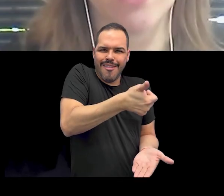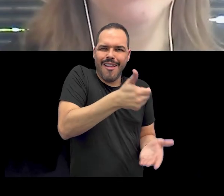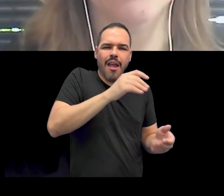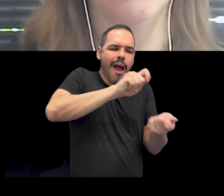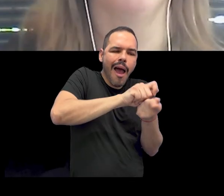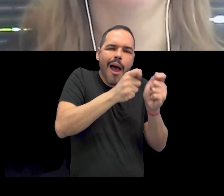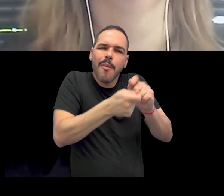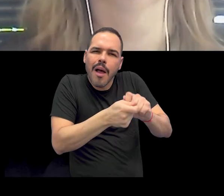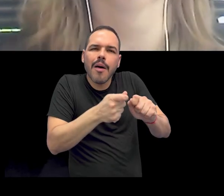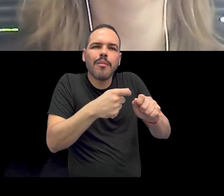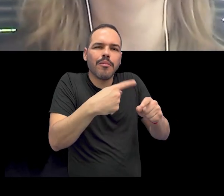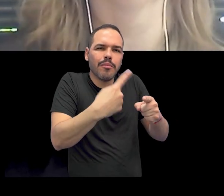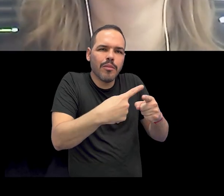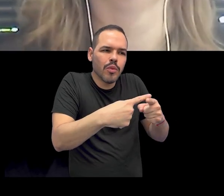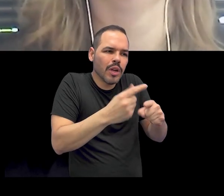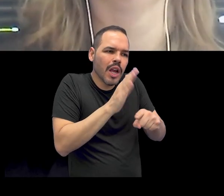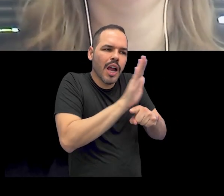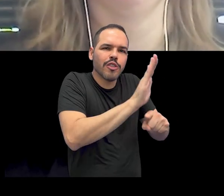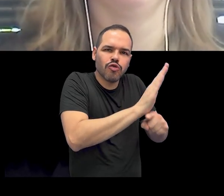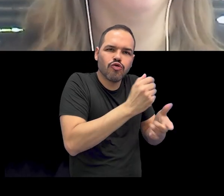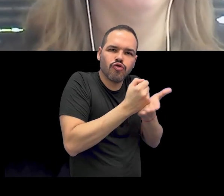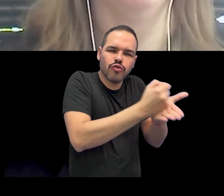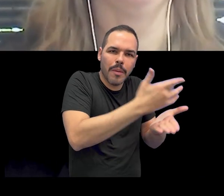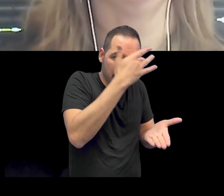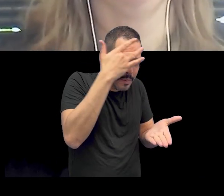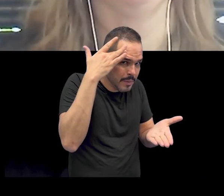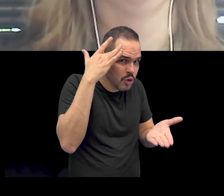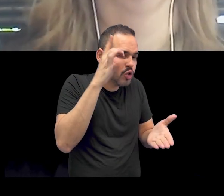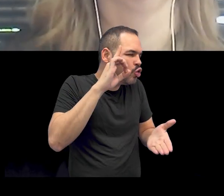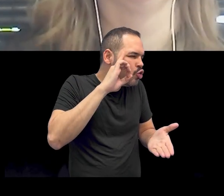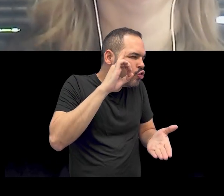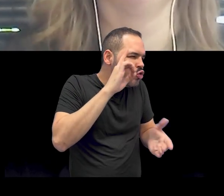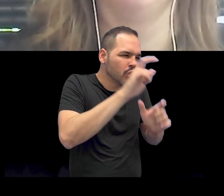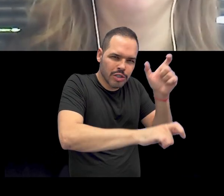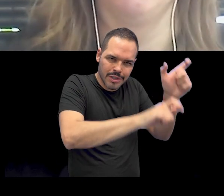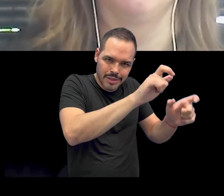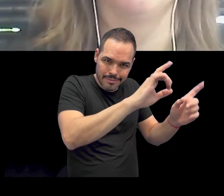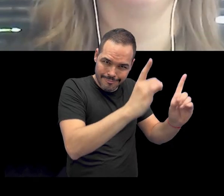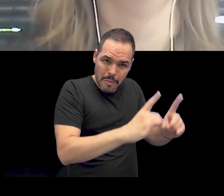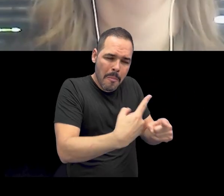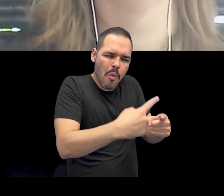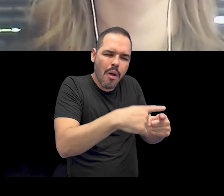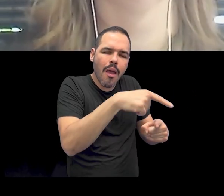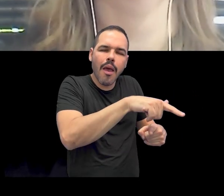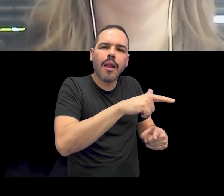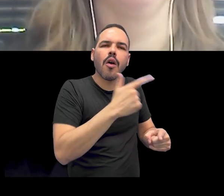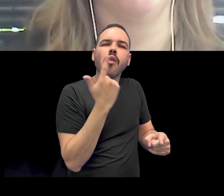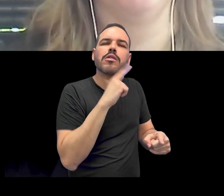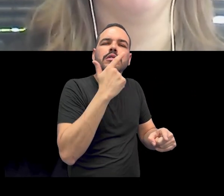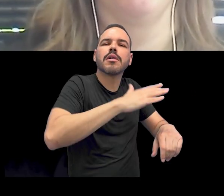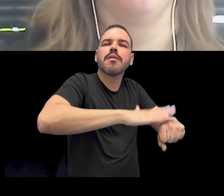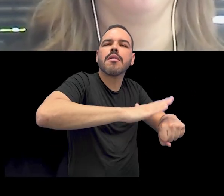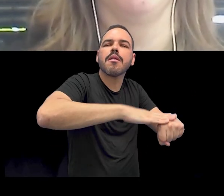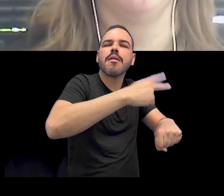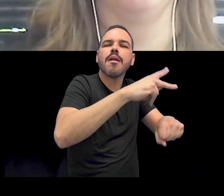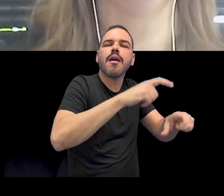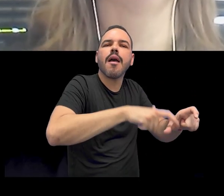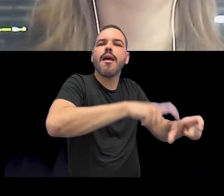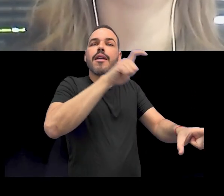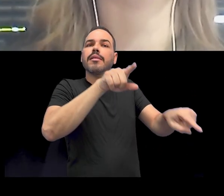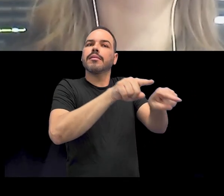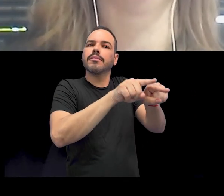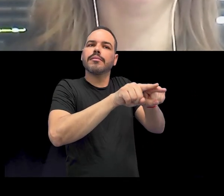vida diária, favorecer o desempenho autônomo, independente de tarefas rotineiras, ou que facilitam o cuidado das pessoas,